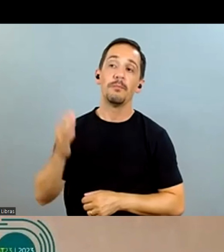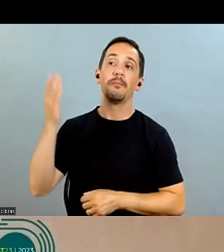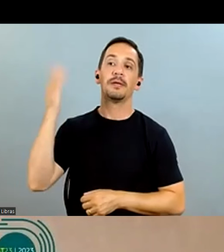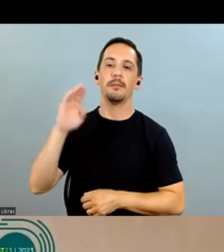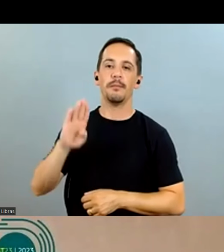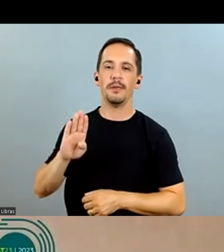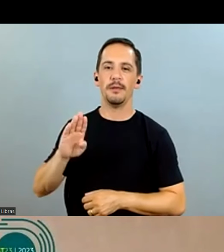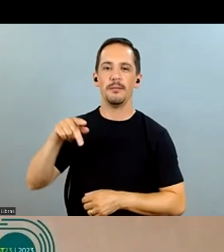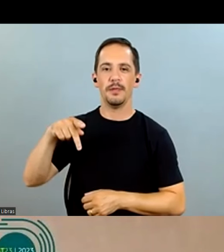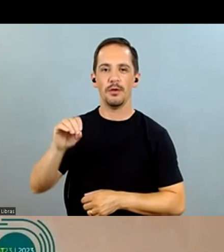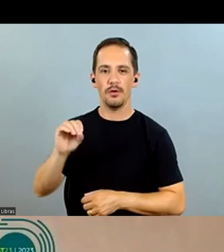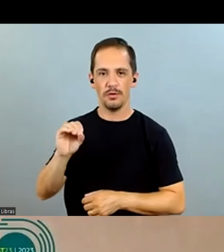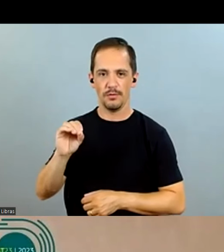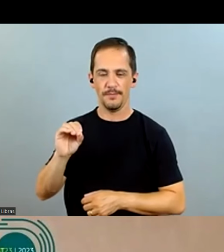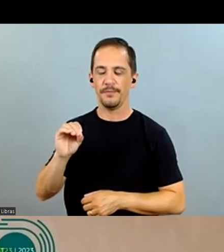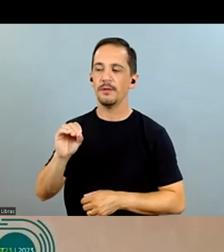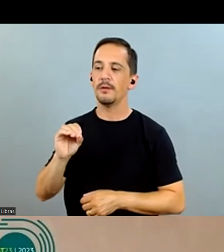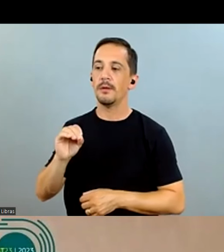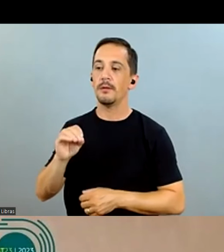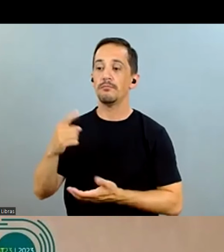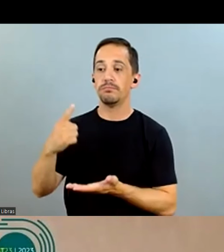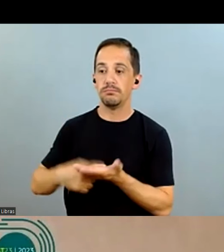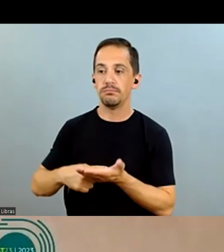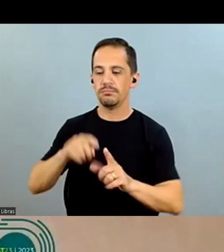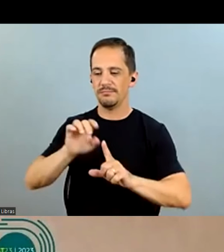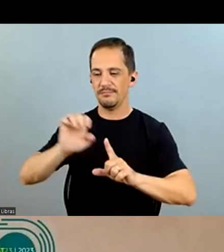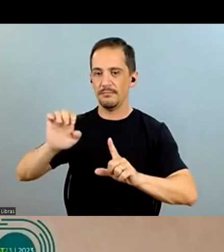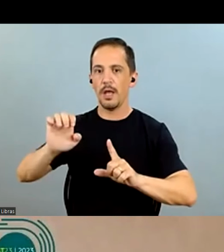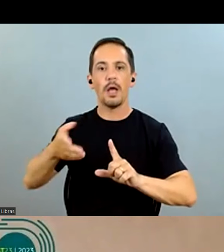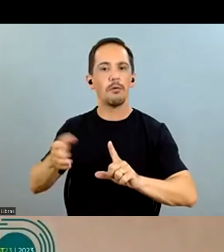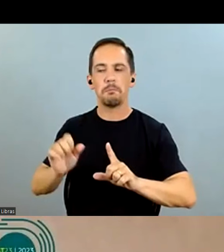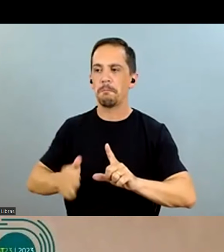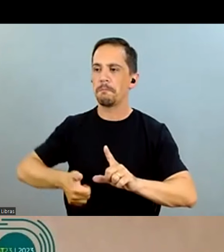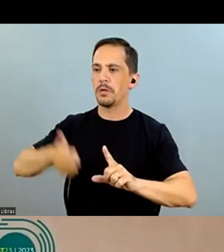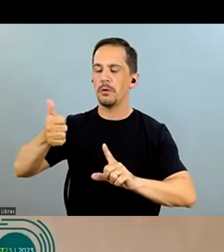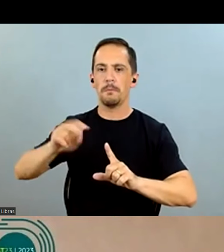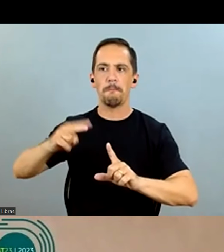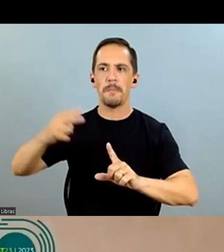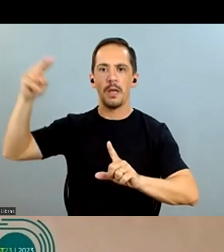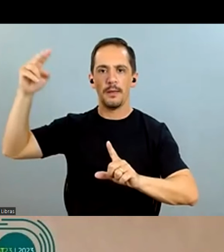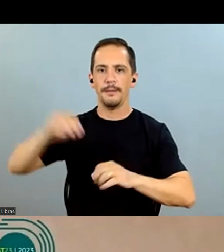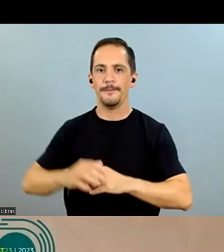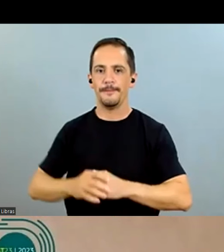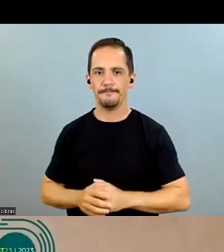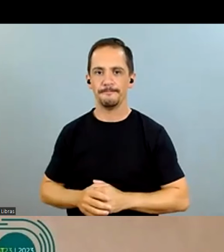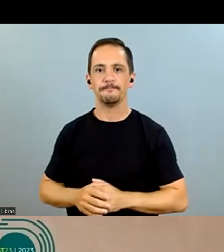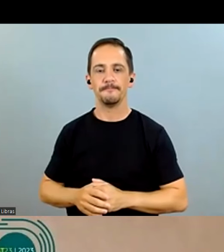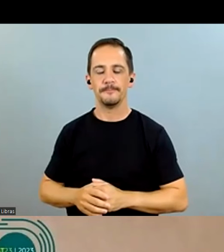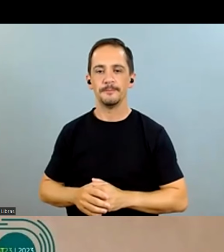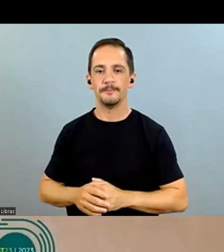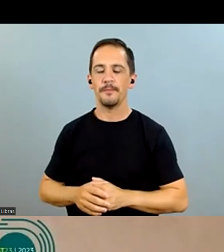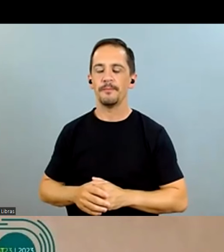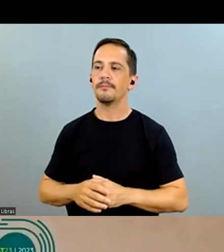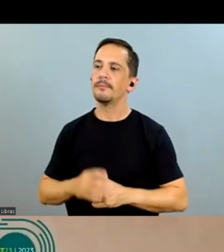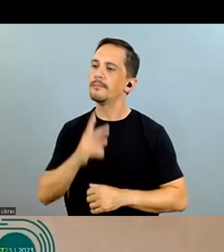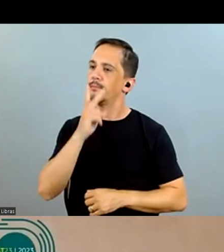feitas pela Fundação gertúlio Vargas que previa um crescimento relativamente tímido do papelão do lado para esse ano Mas tá vindo com uma dinâmica